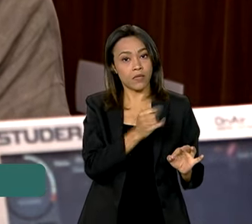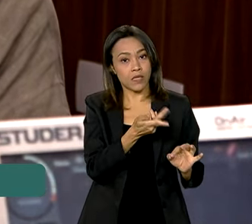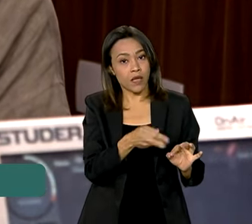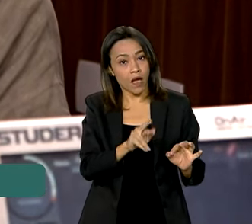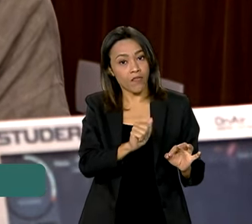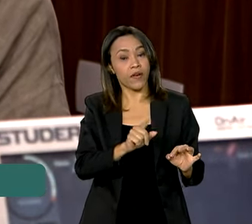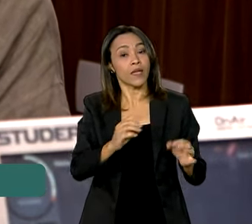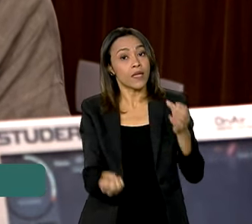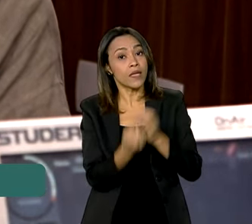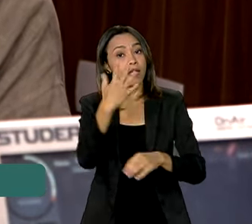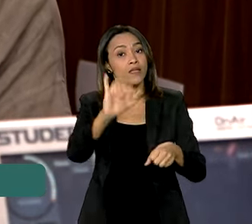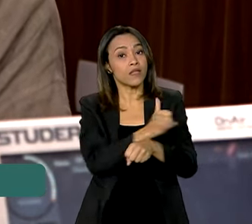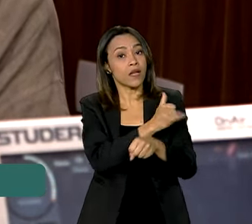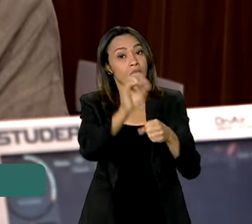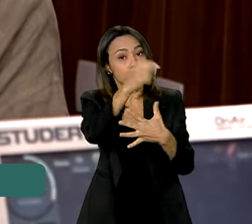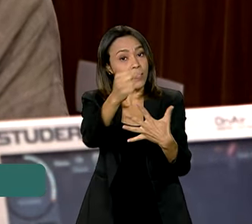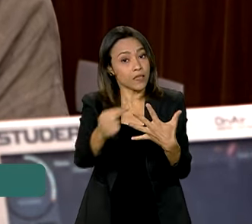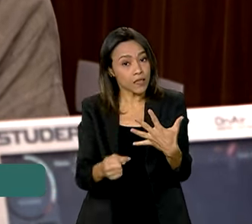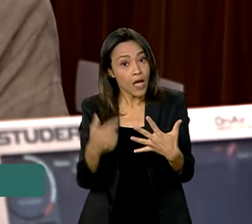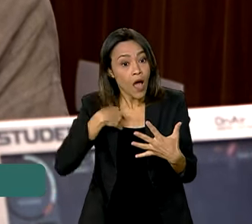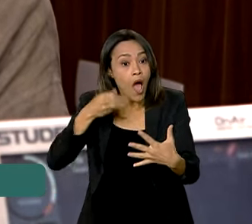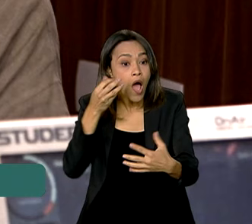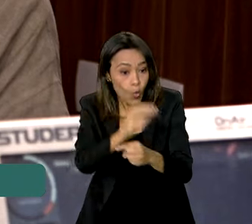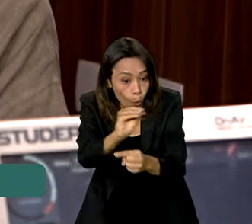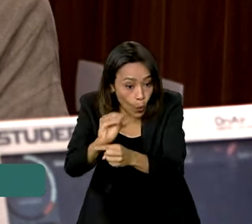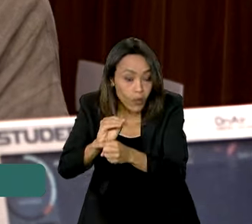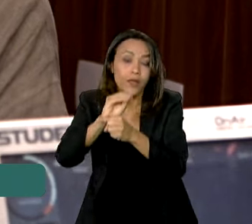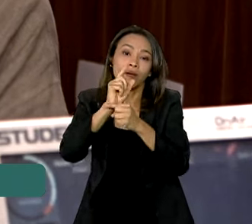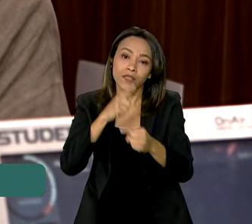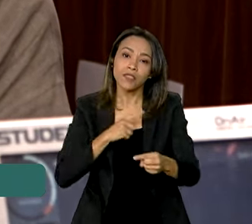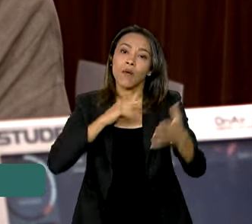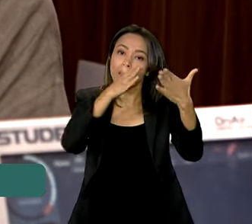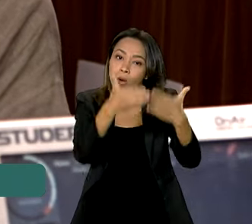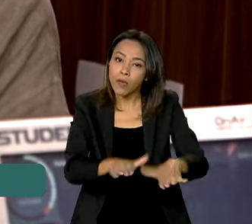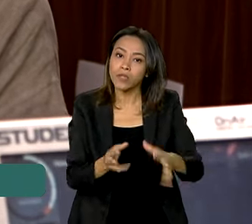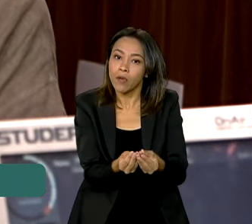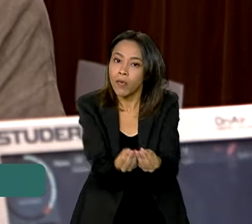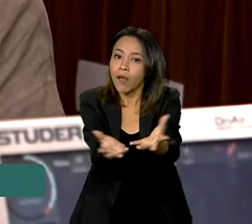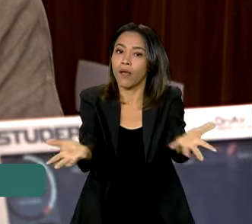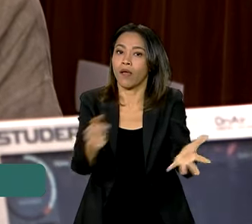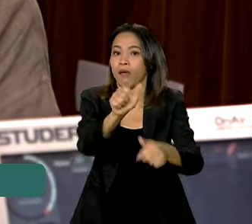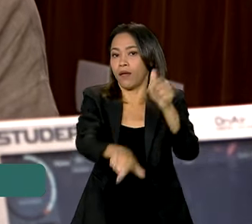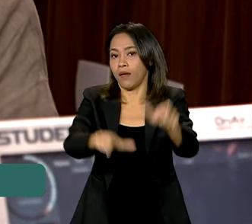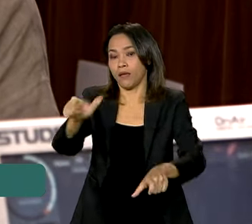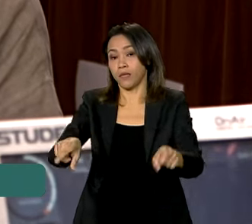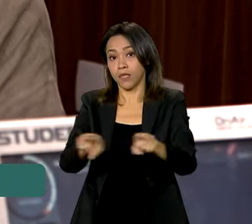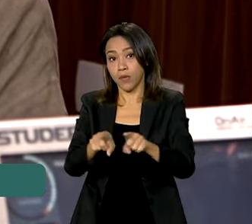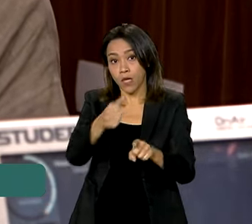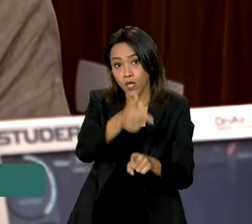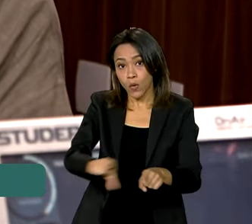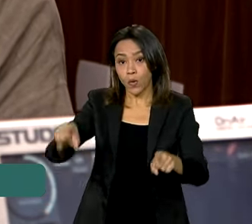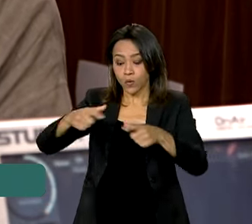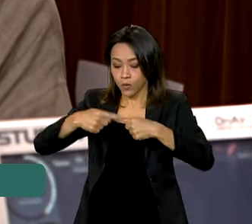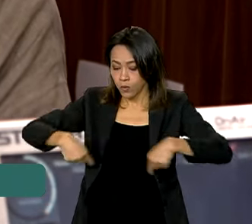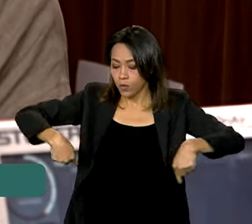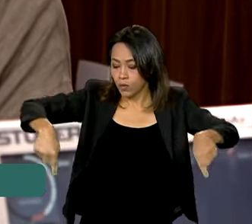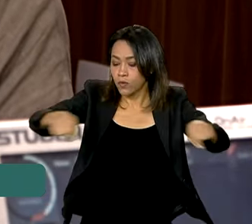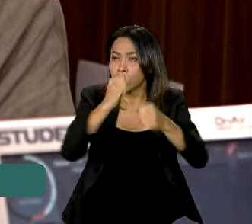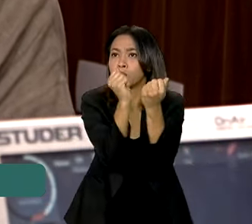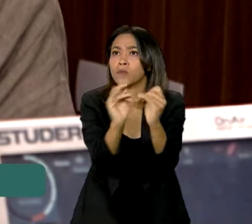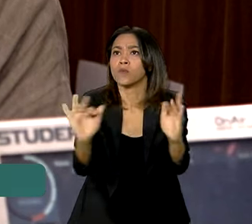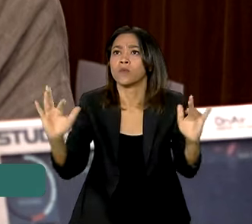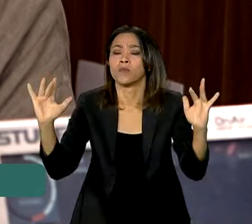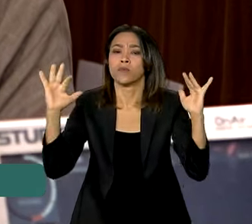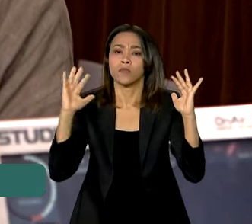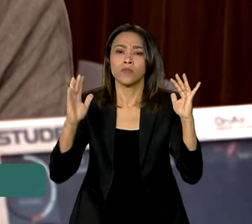não desmatam e substituindo a expansão sobre as áreas com floresta por recuperação